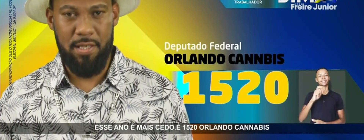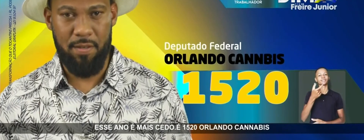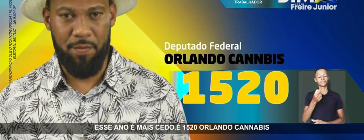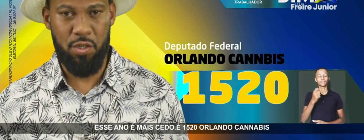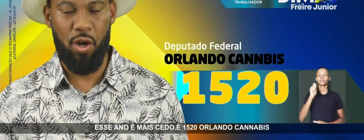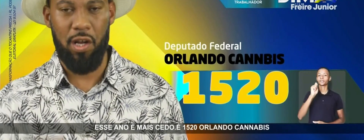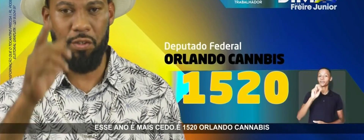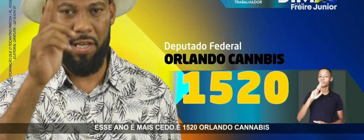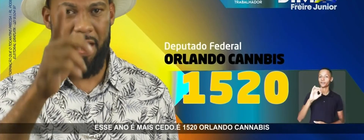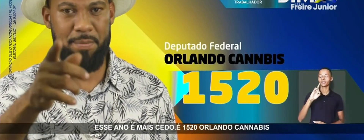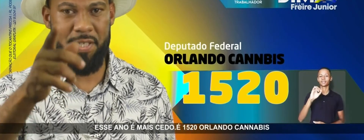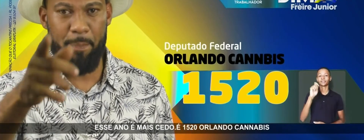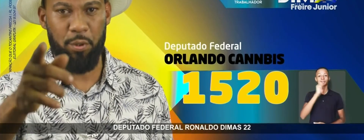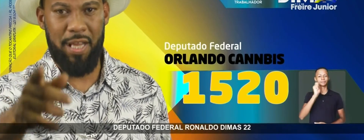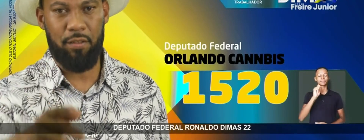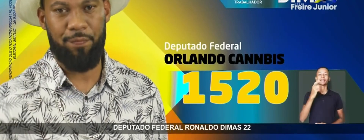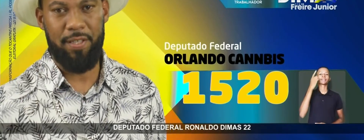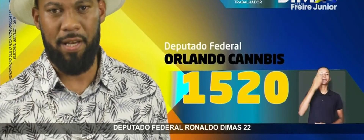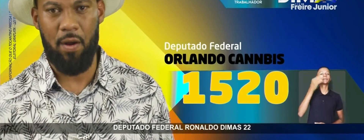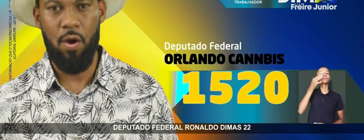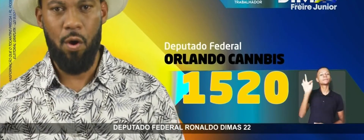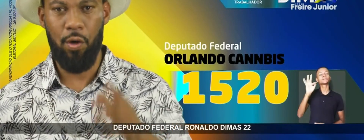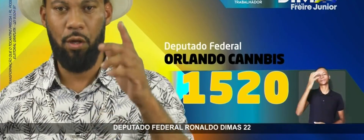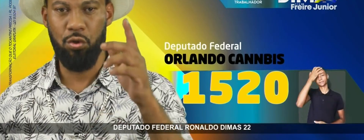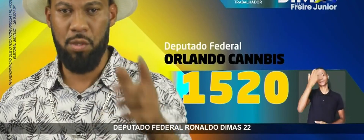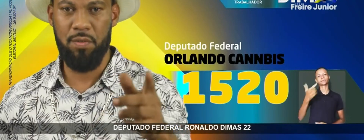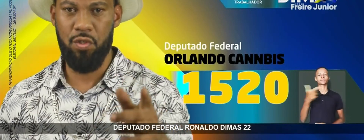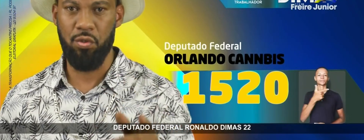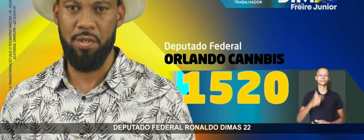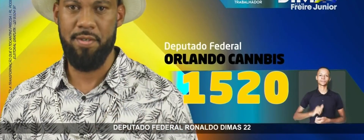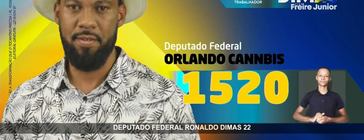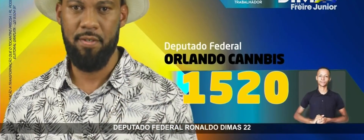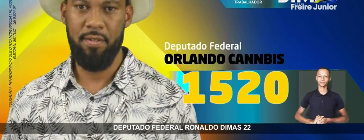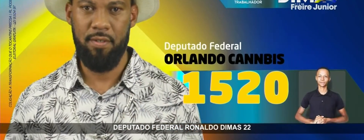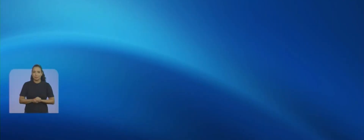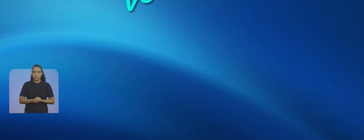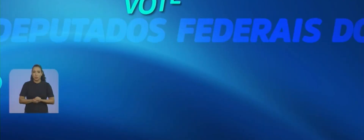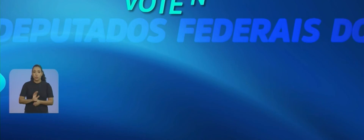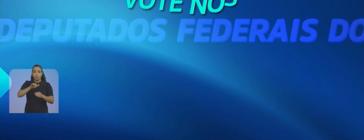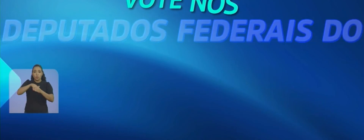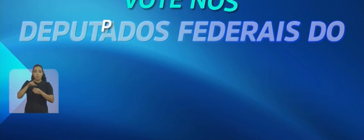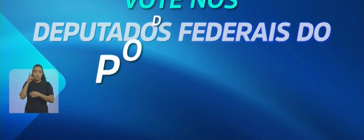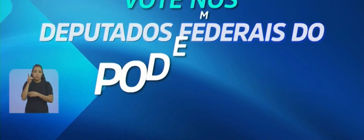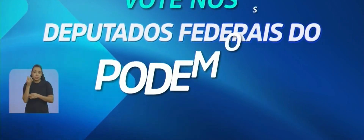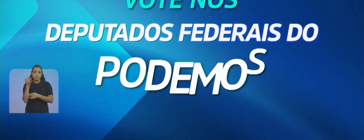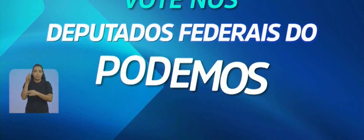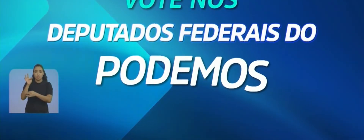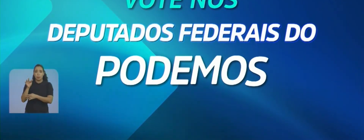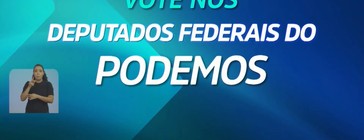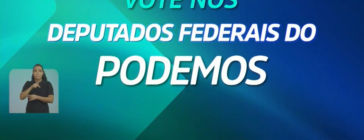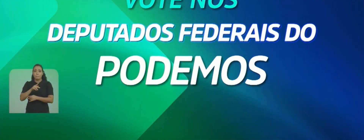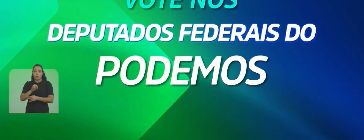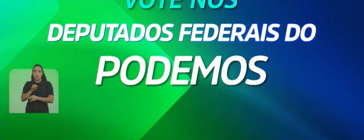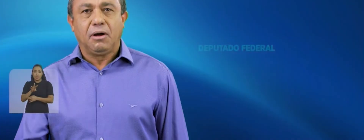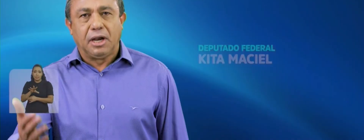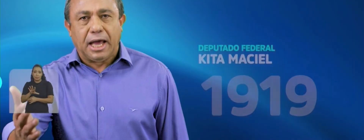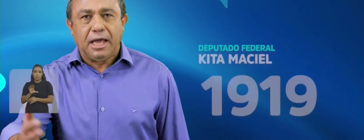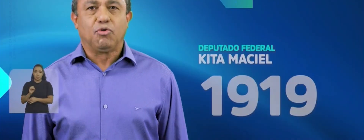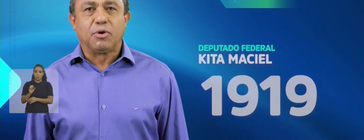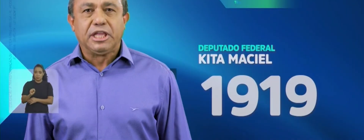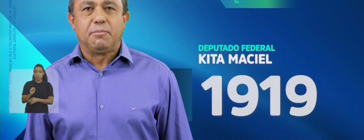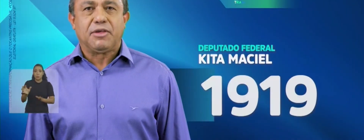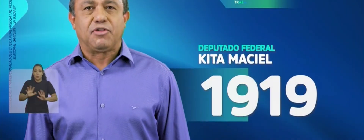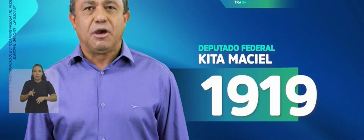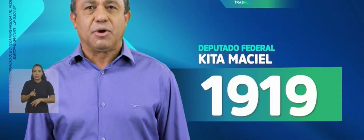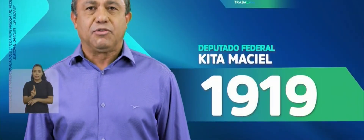1520 Orlando Cannabis Deputado Federal Ronaldo Dimas 22 Vote nos deputados federais do Podemos Olá, sou